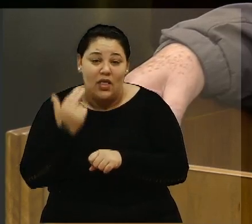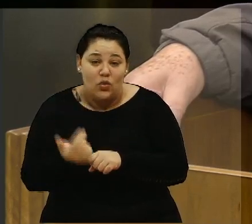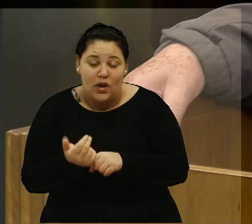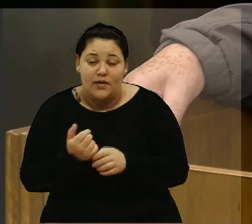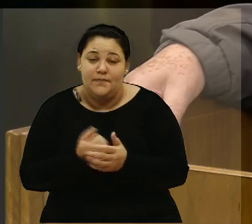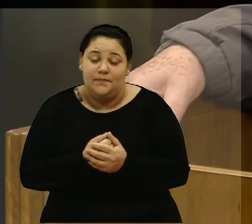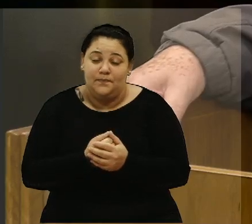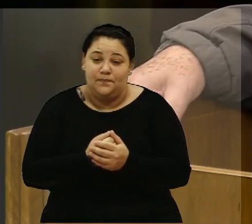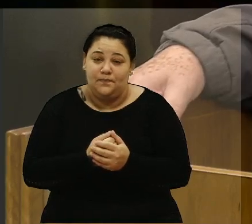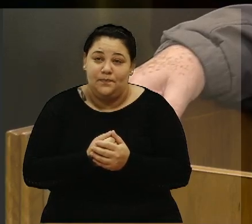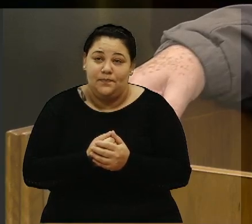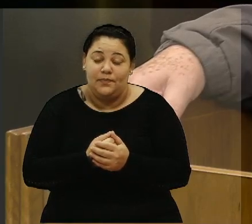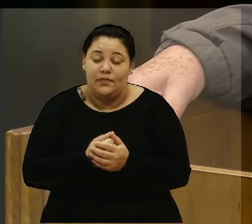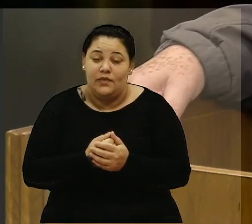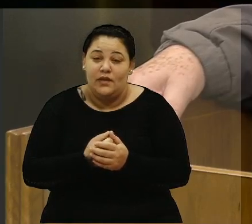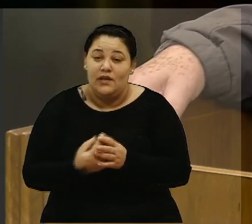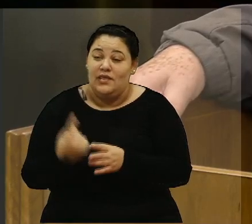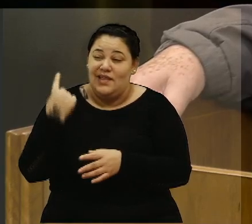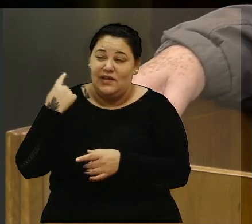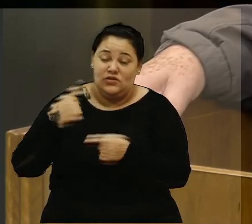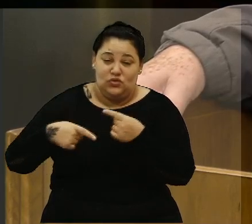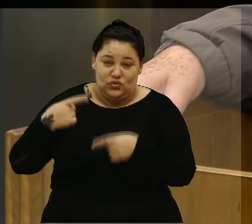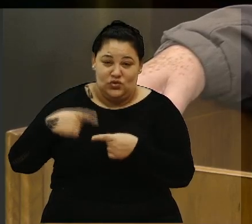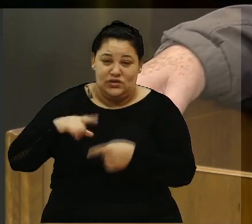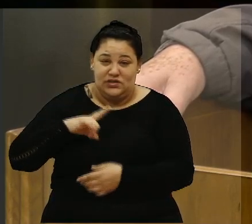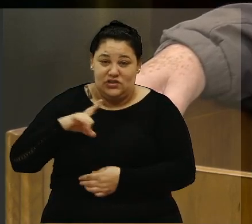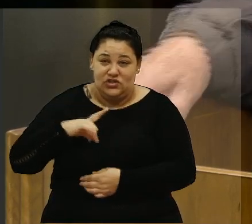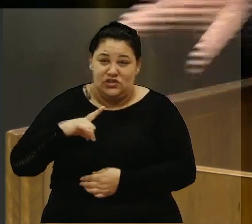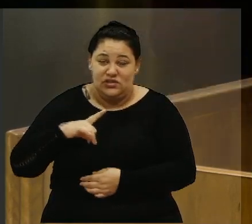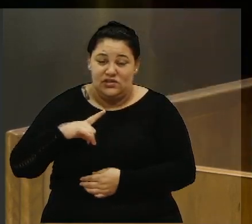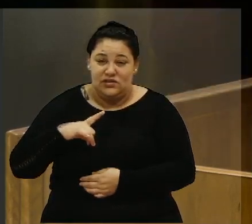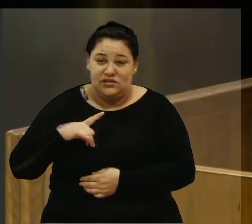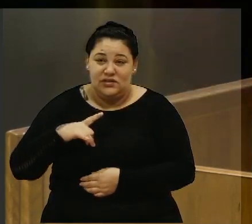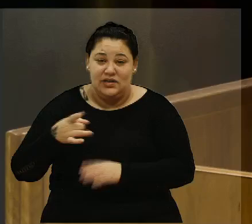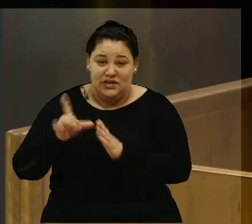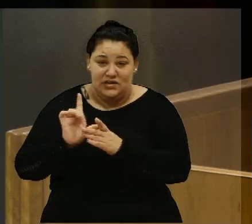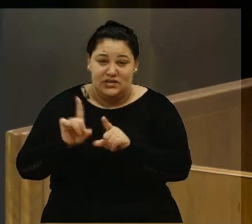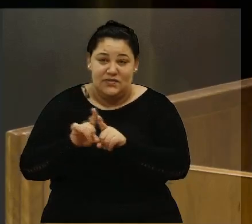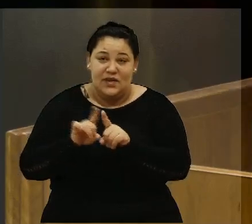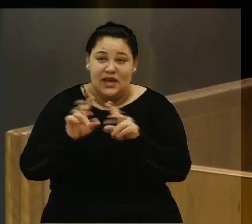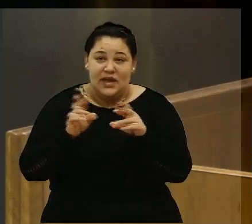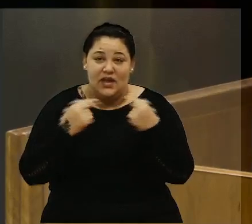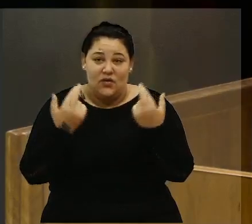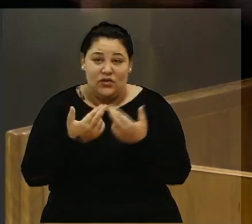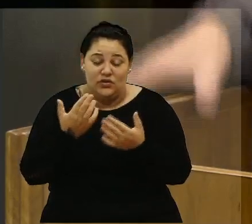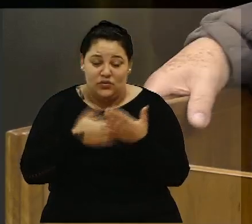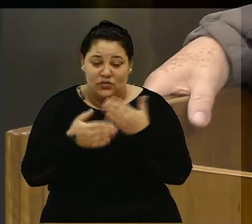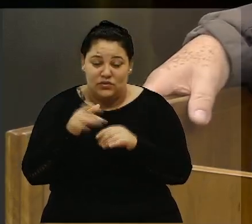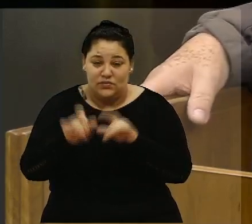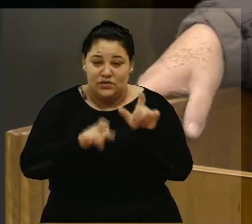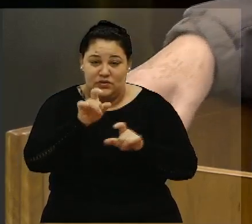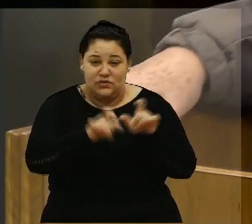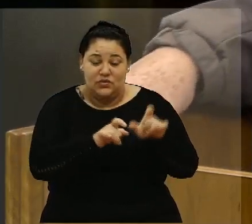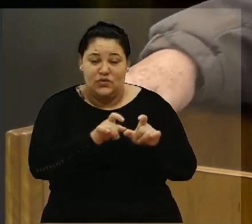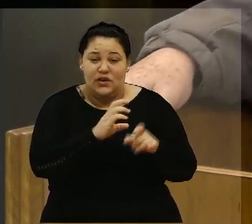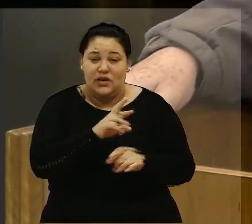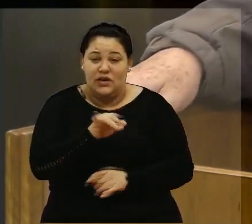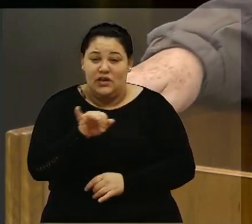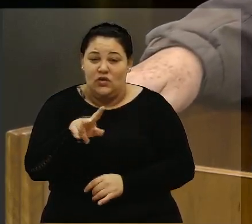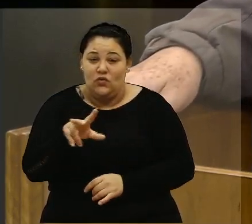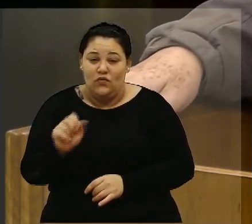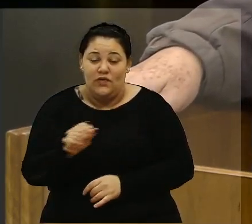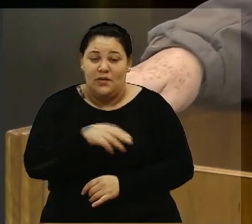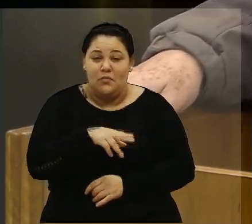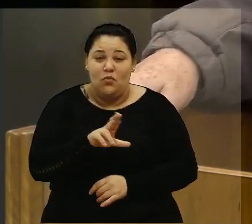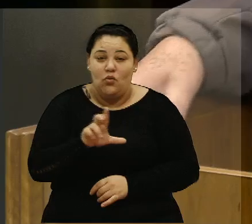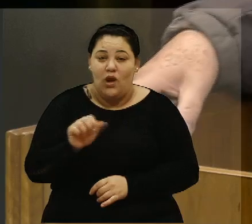nas discussões que a gente tinha lá no Dalanho, e reuniu gente da Criúva, da Mulada, de Vila Seca, né,